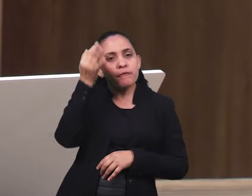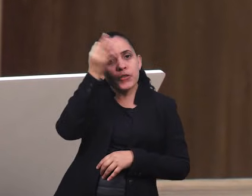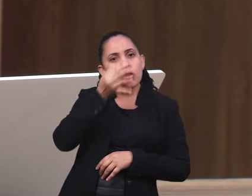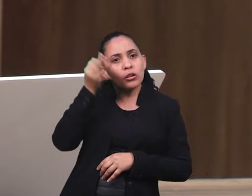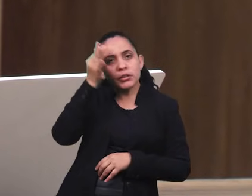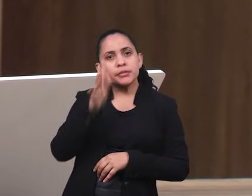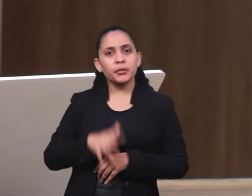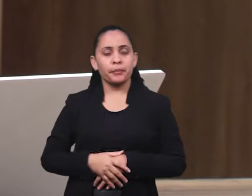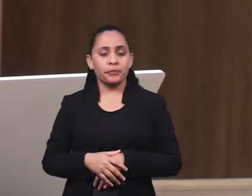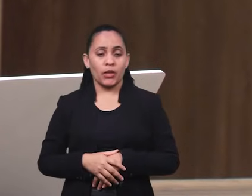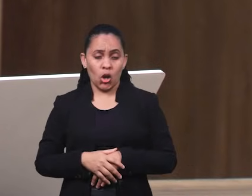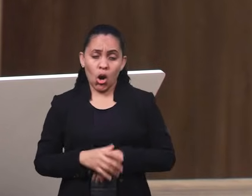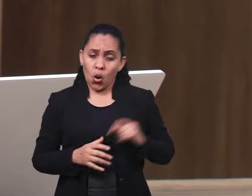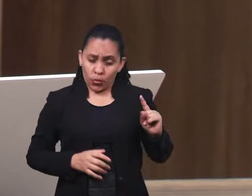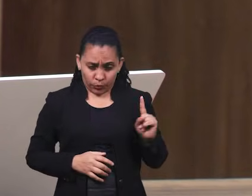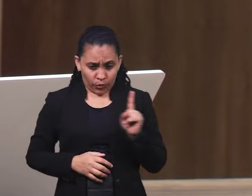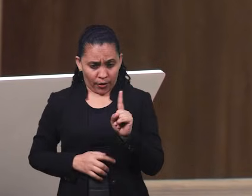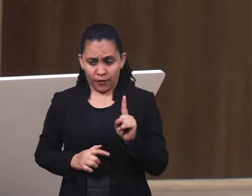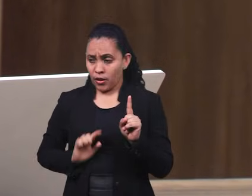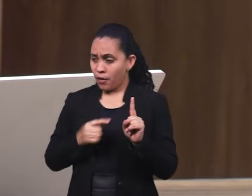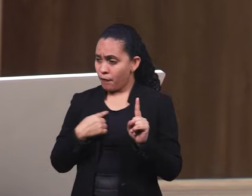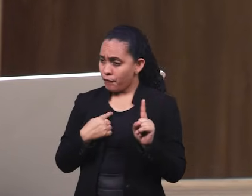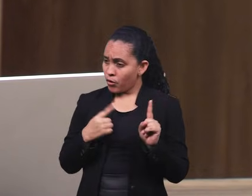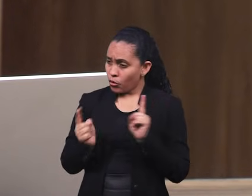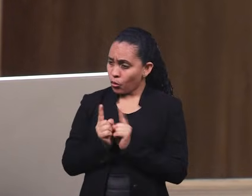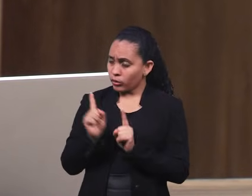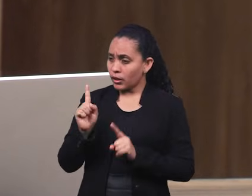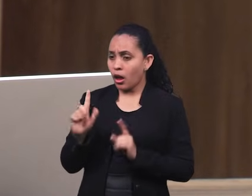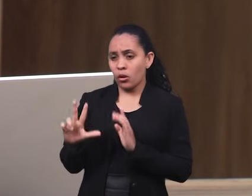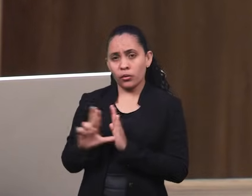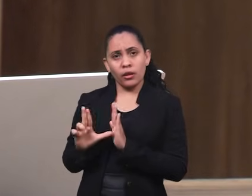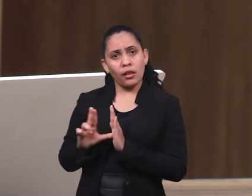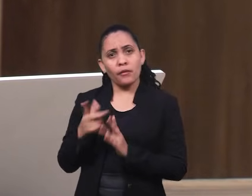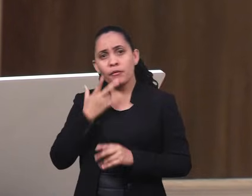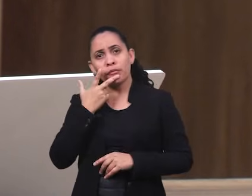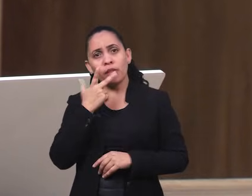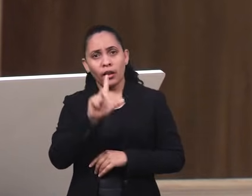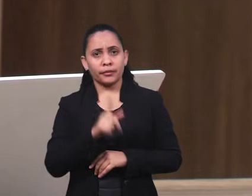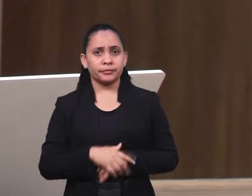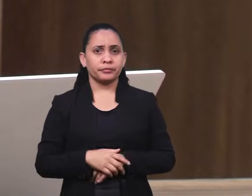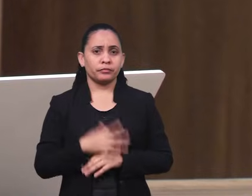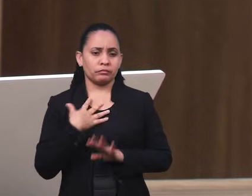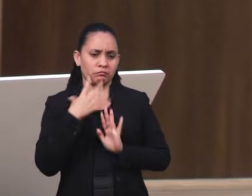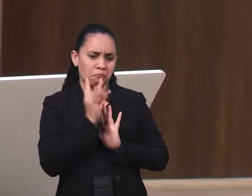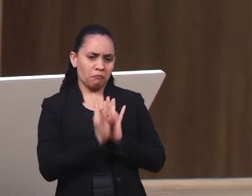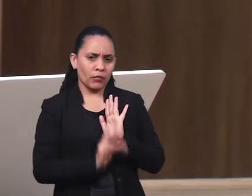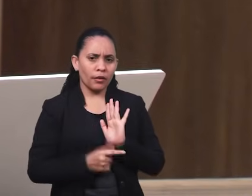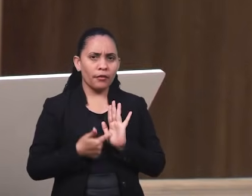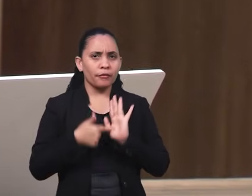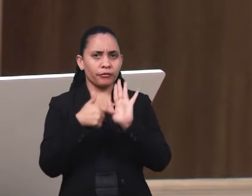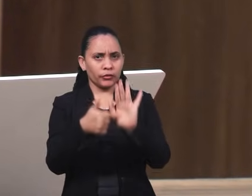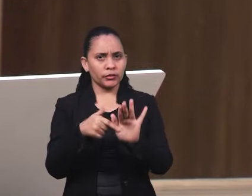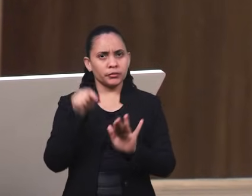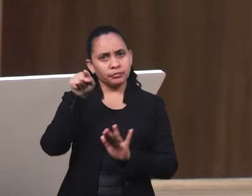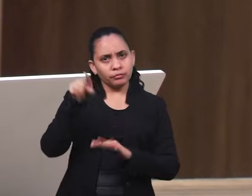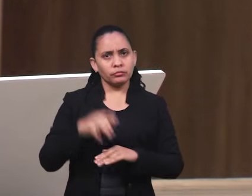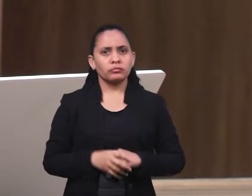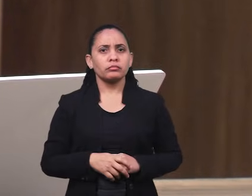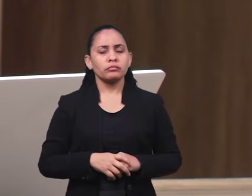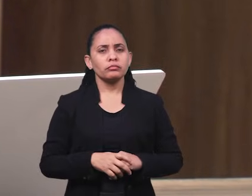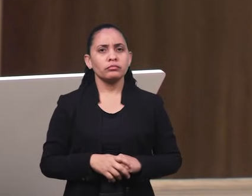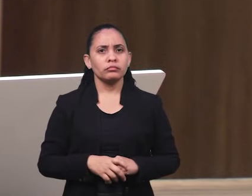Calvino ele apareceu, foi bem depois de Lutero, né? Você falou sobre as teses que Lutero fixou na